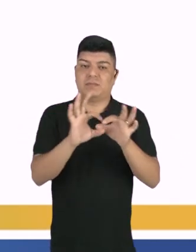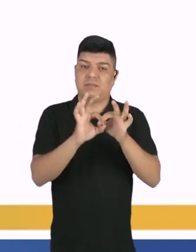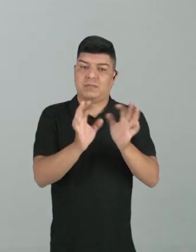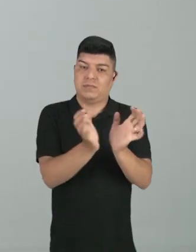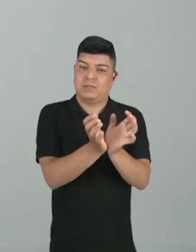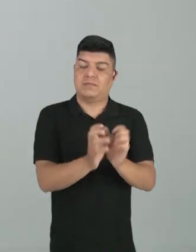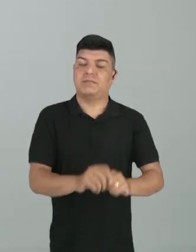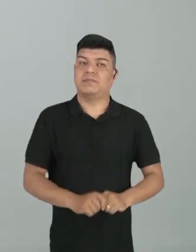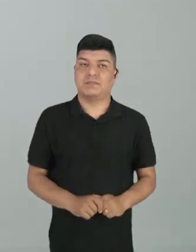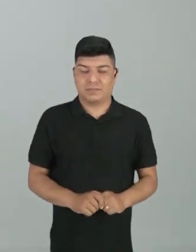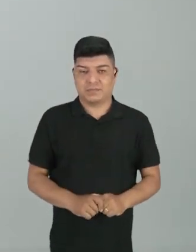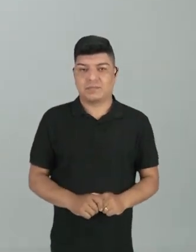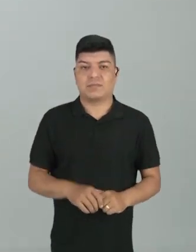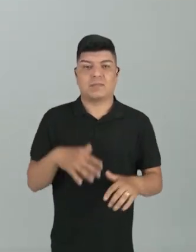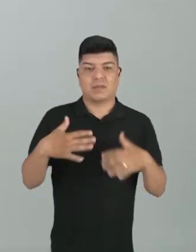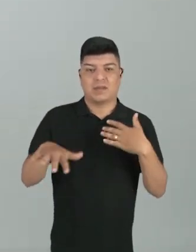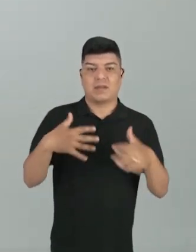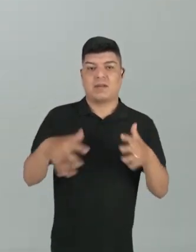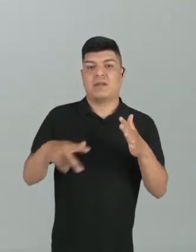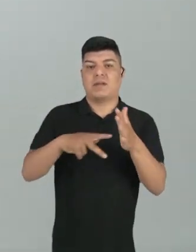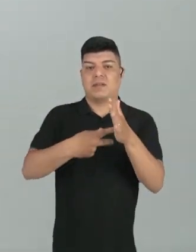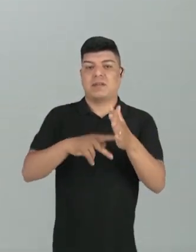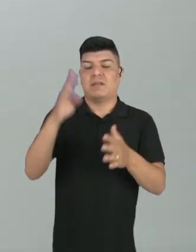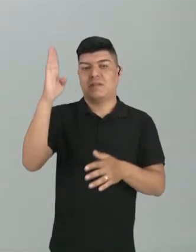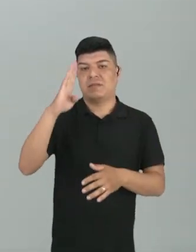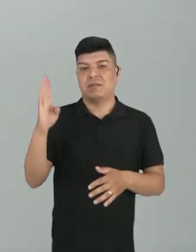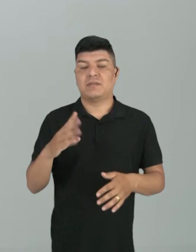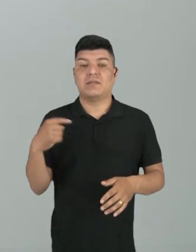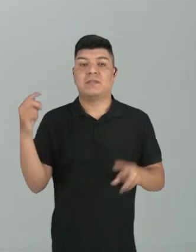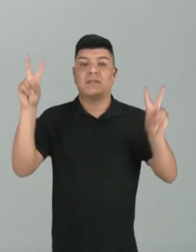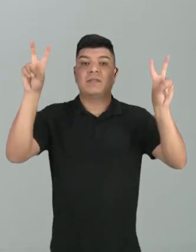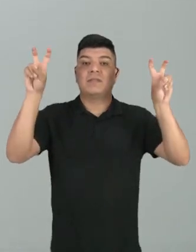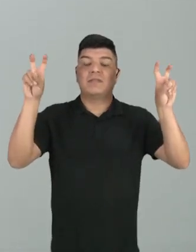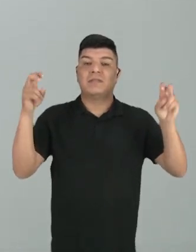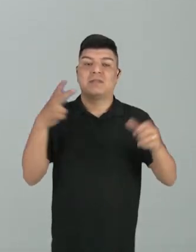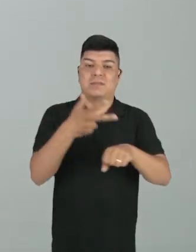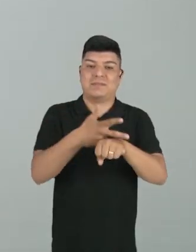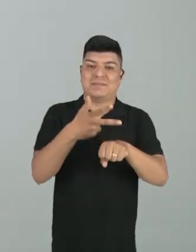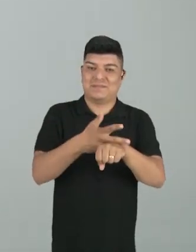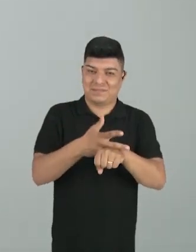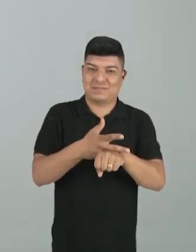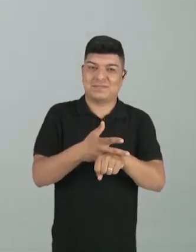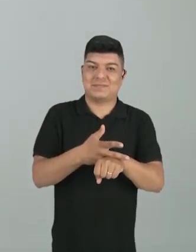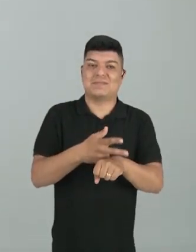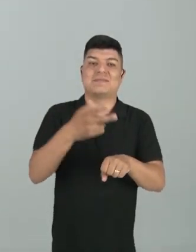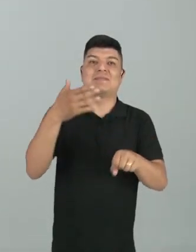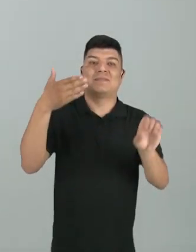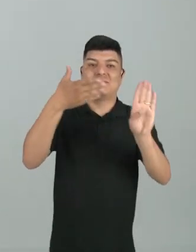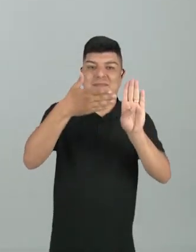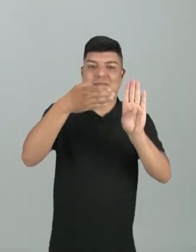corporativista. Movimentos sindicais no Brasil foi o tema desta videoaula.